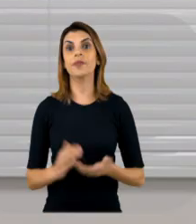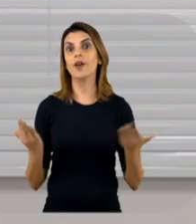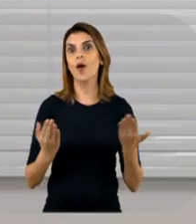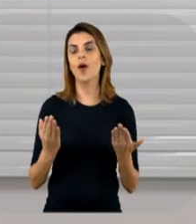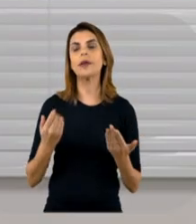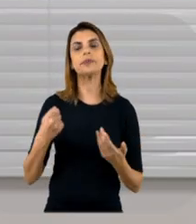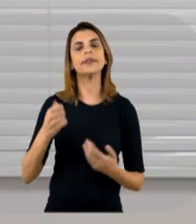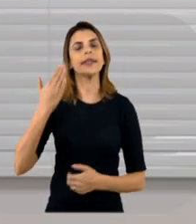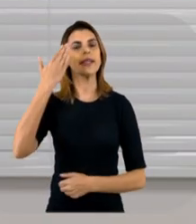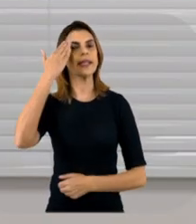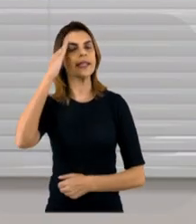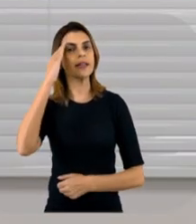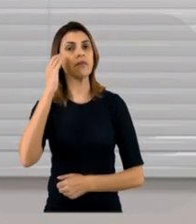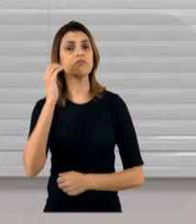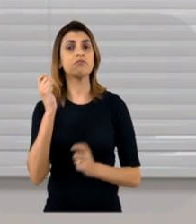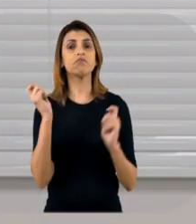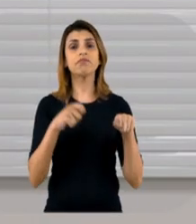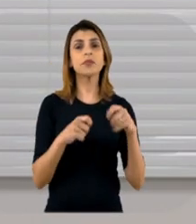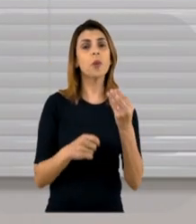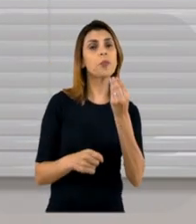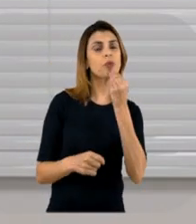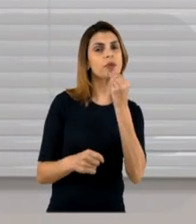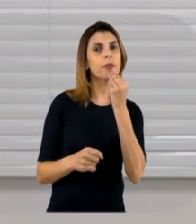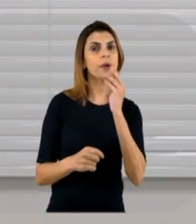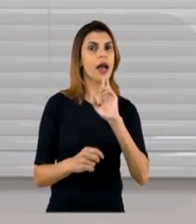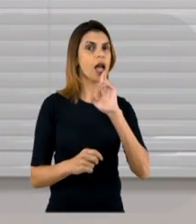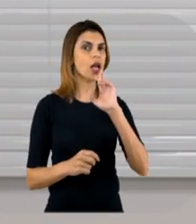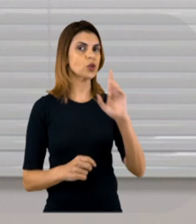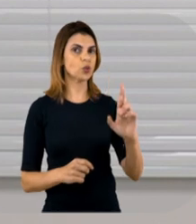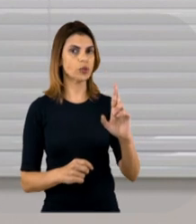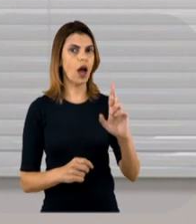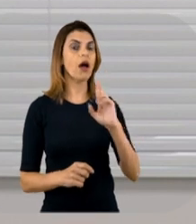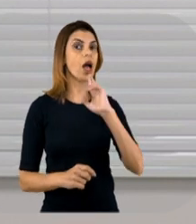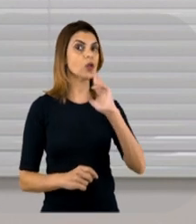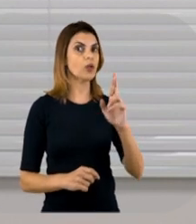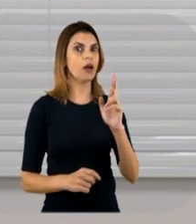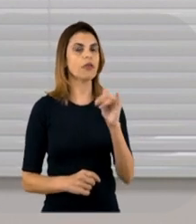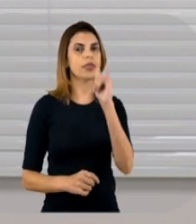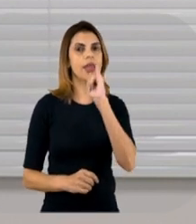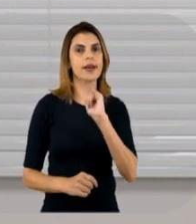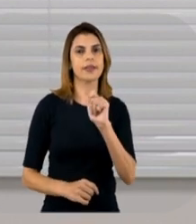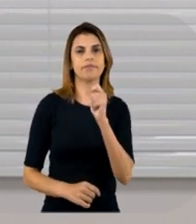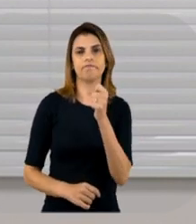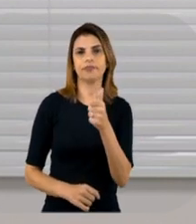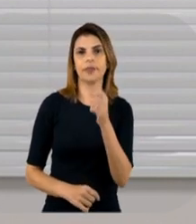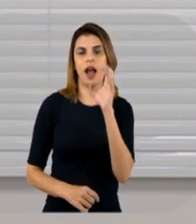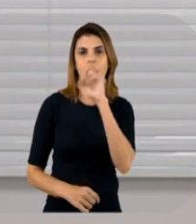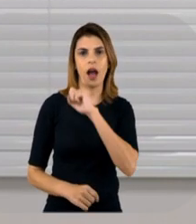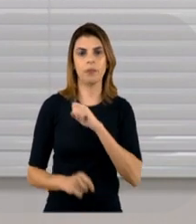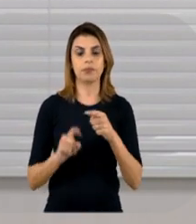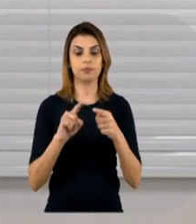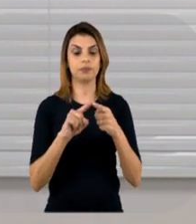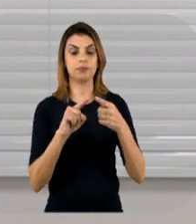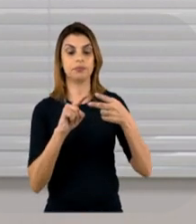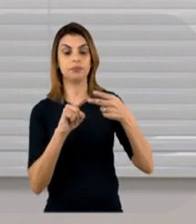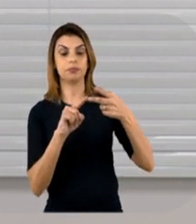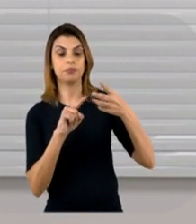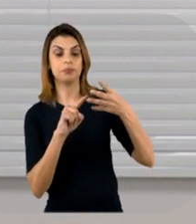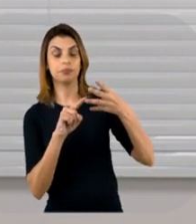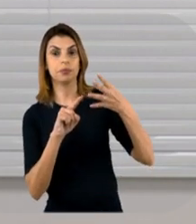nós agora temos que entender as possibilidades de resultados para os nossos testes rápidos temos